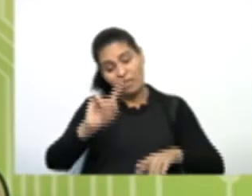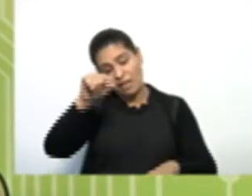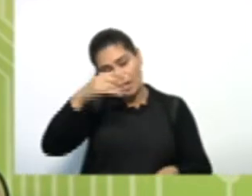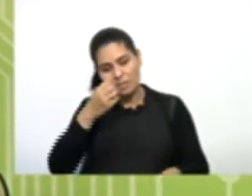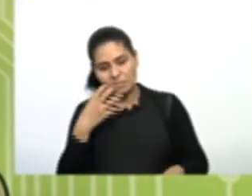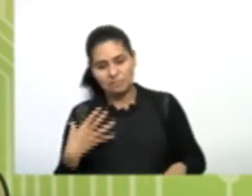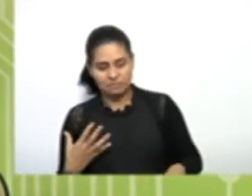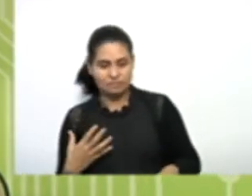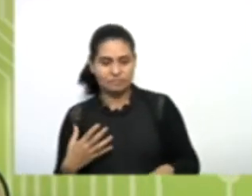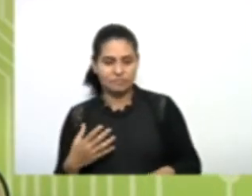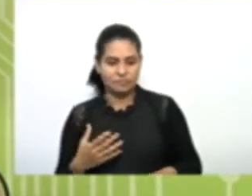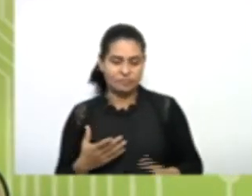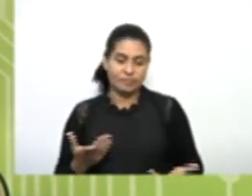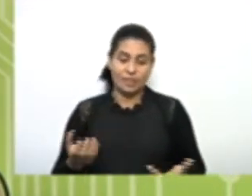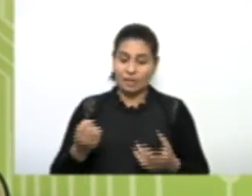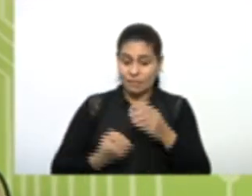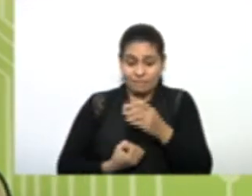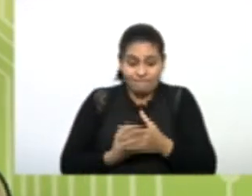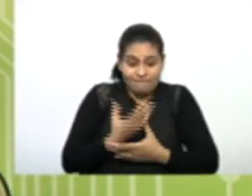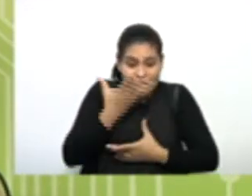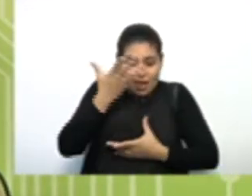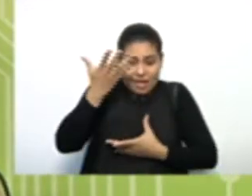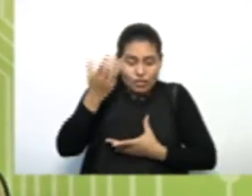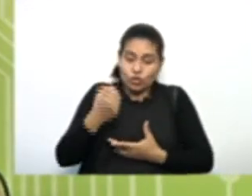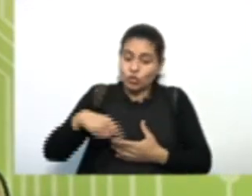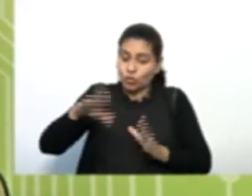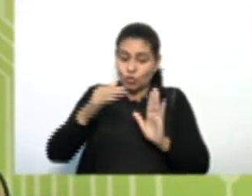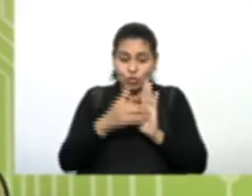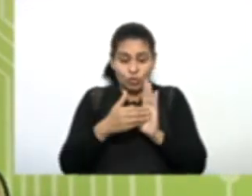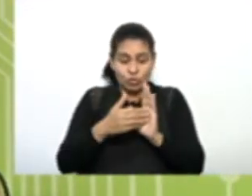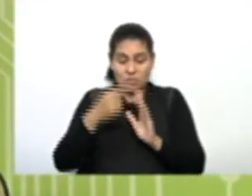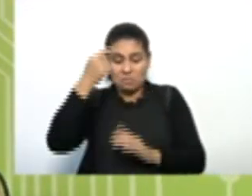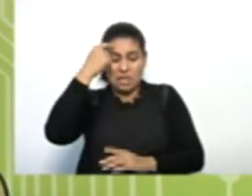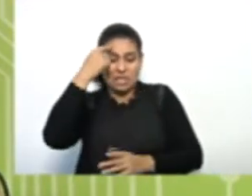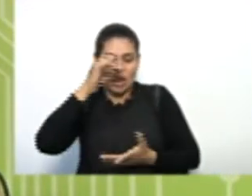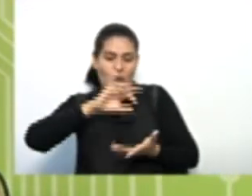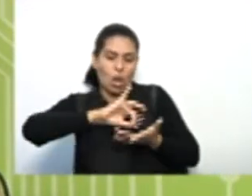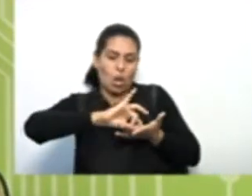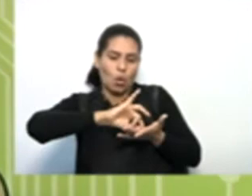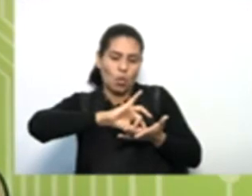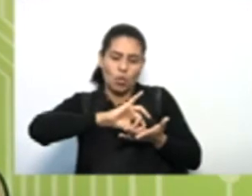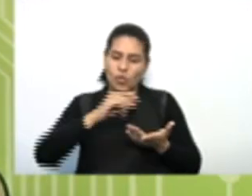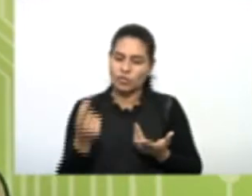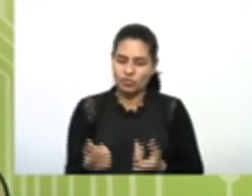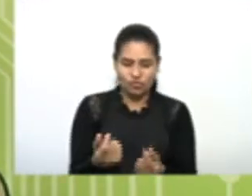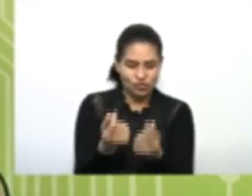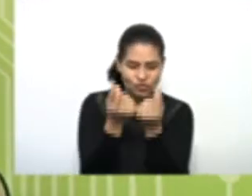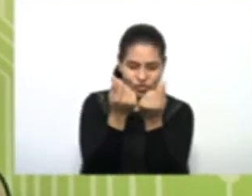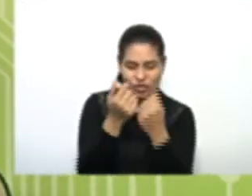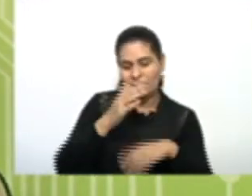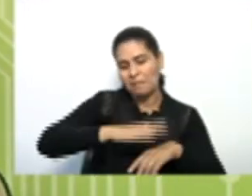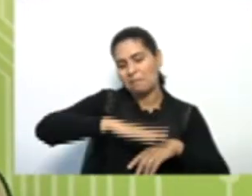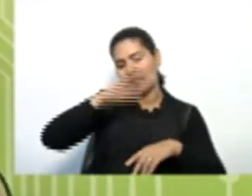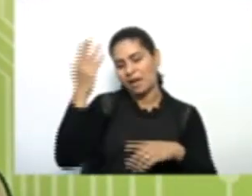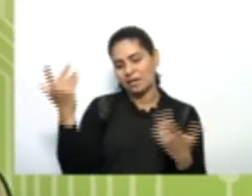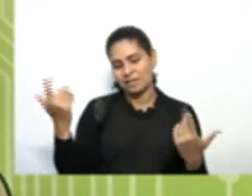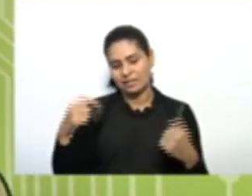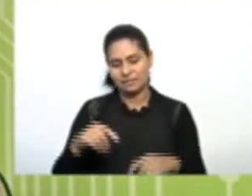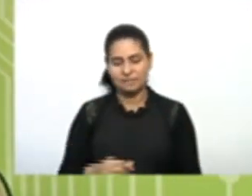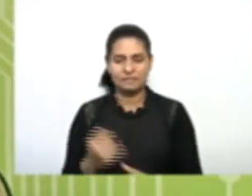vantagem. Essa vantagem, ela transcende, ela vai muito além dessa questão de só pensar em uma taxa de lucro. Ela vai muito mais além